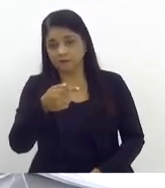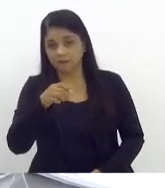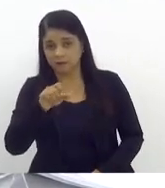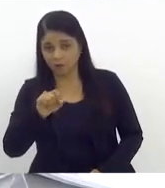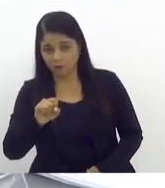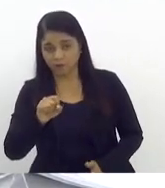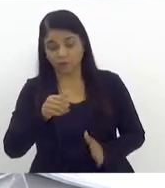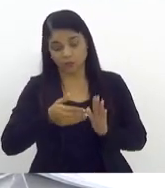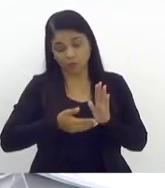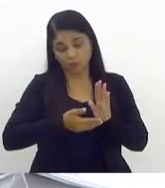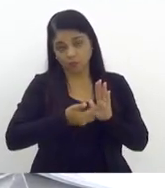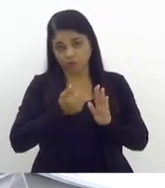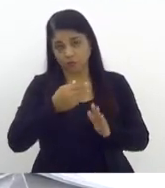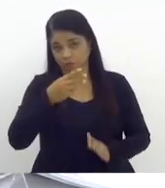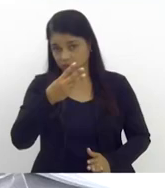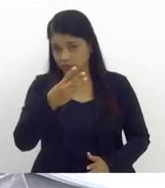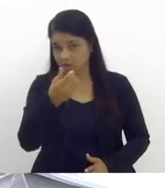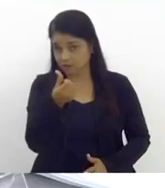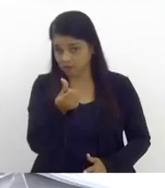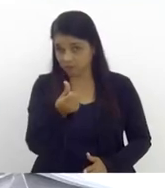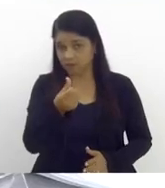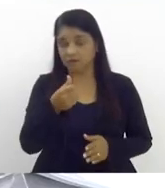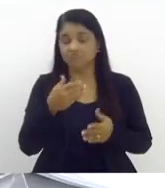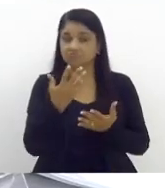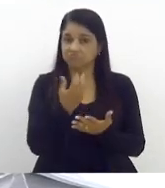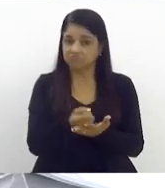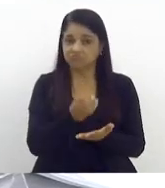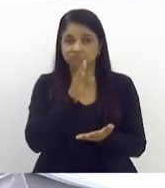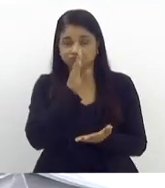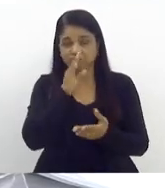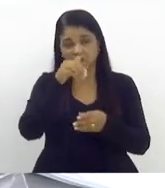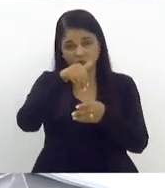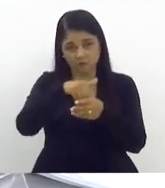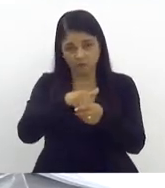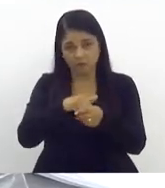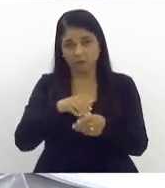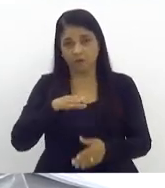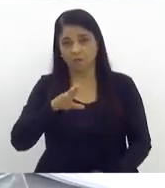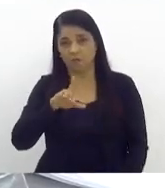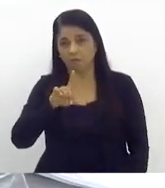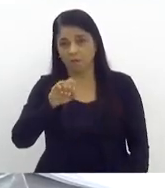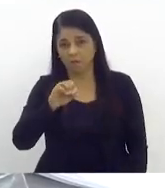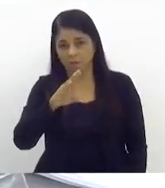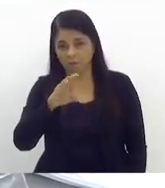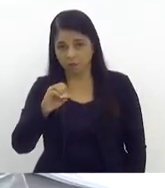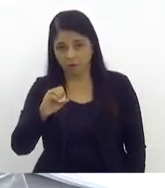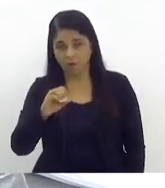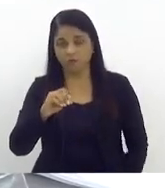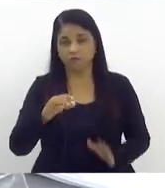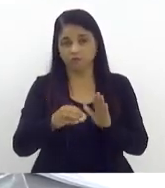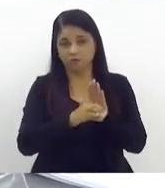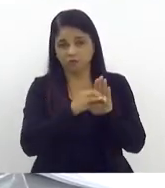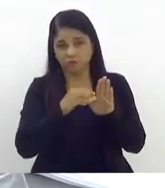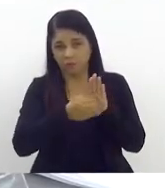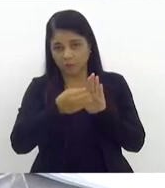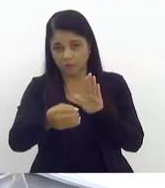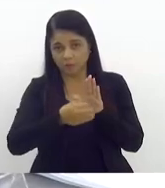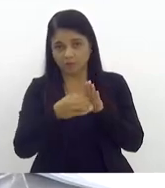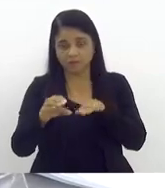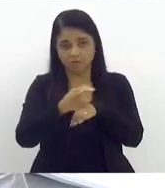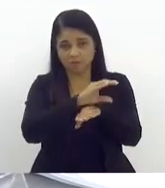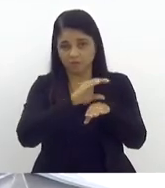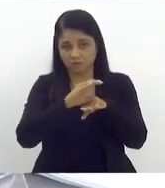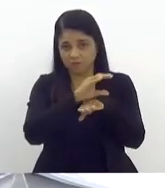pauta. Senhores que aprovam a votação em bloco, permaneçam como estão. Aprovado. Votação em bloco dos pareceres dos relatores pela